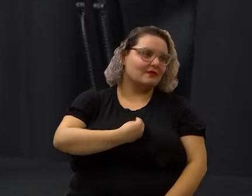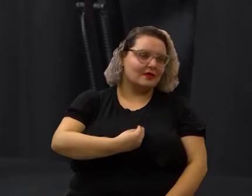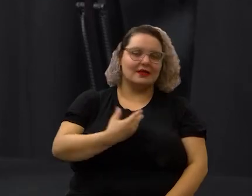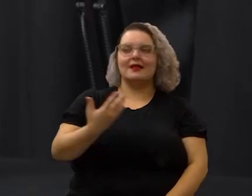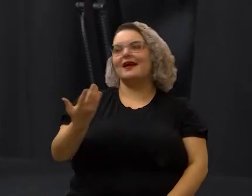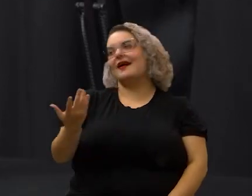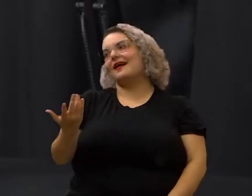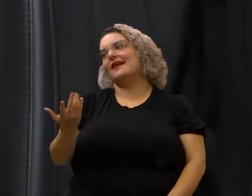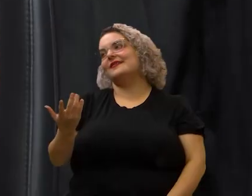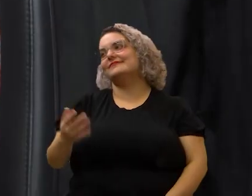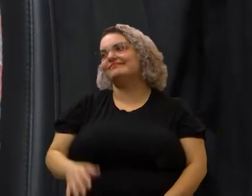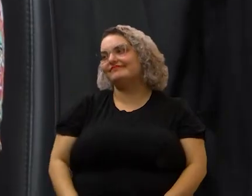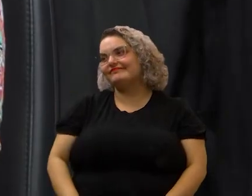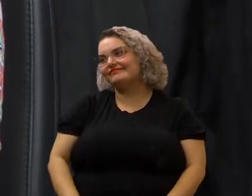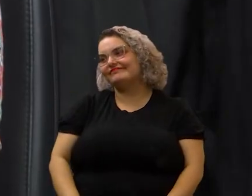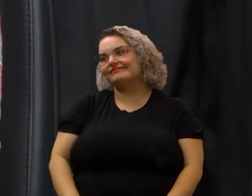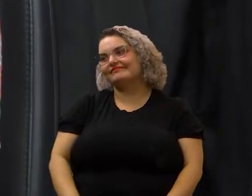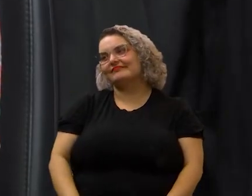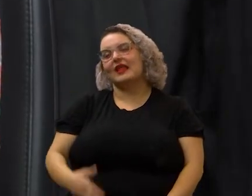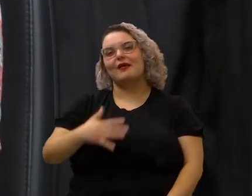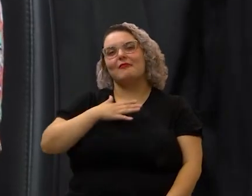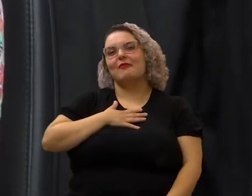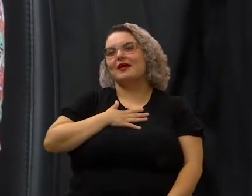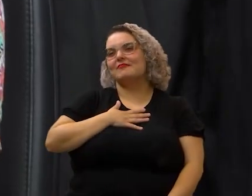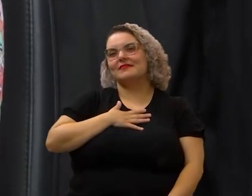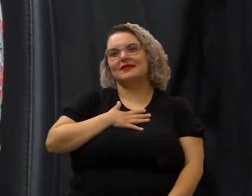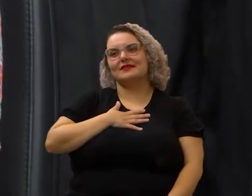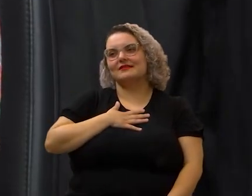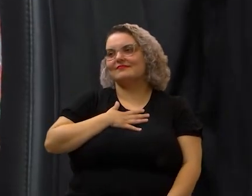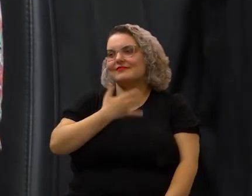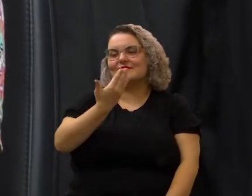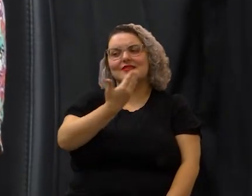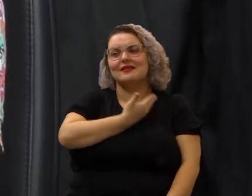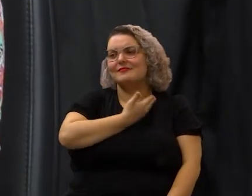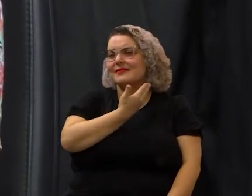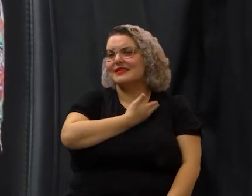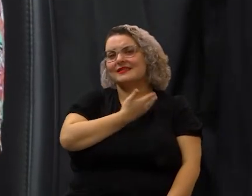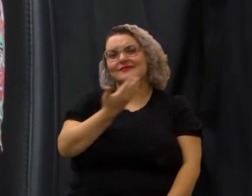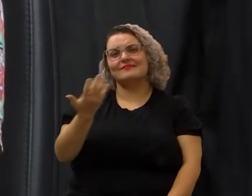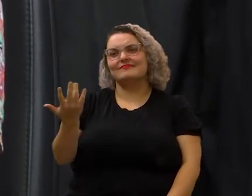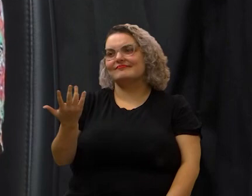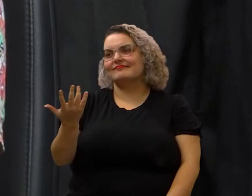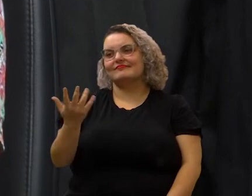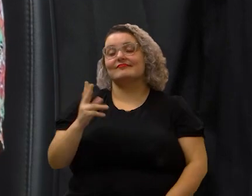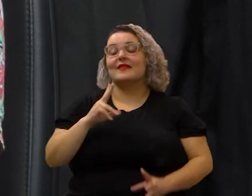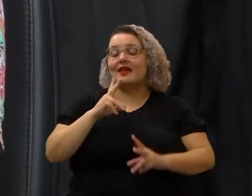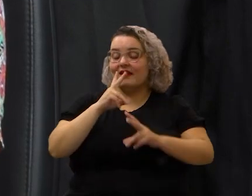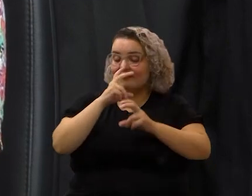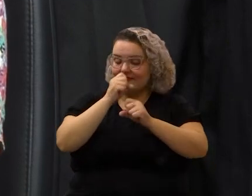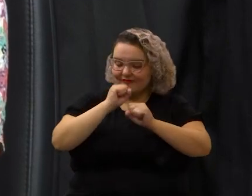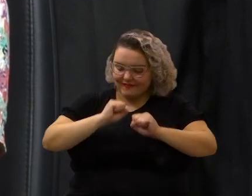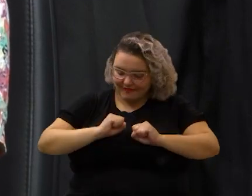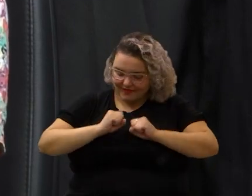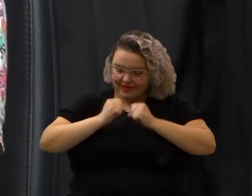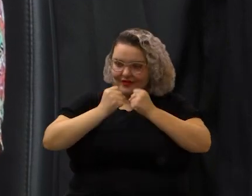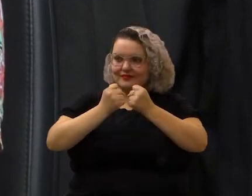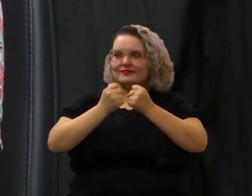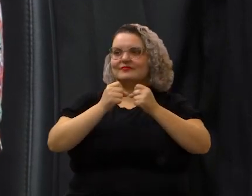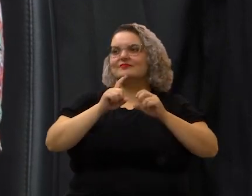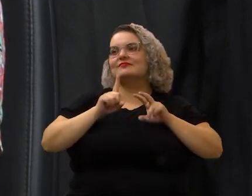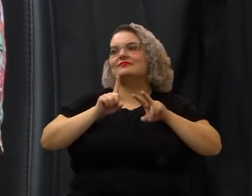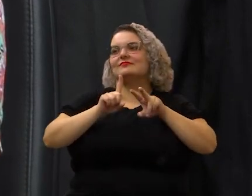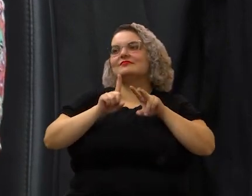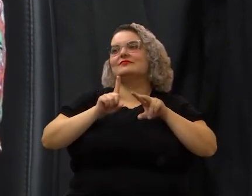na sua vida? Eu sei, eu acho que para mim os amigos são fortaleza,